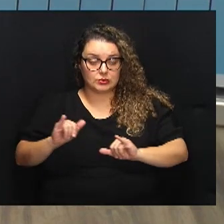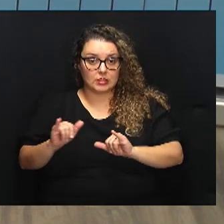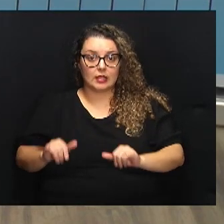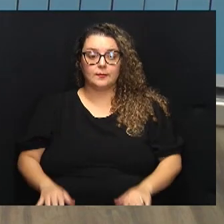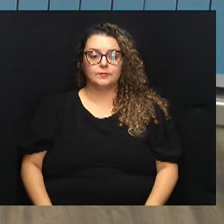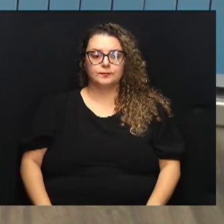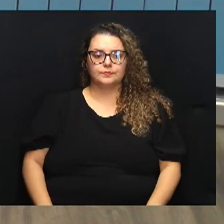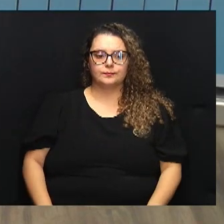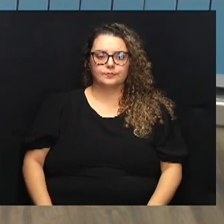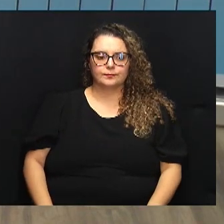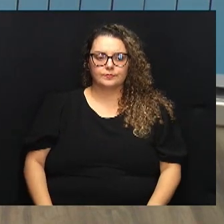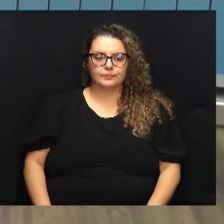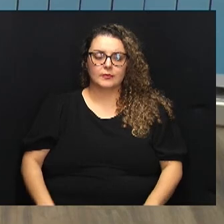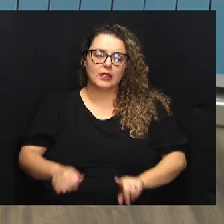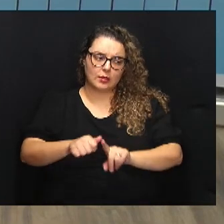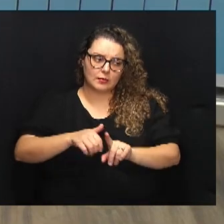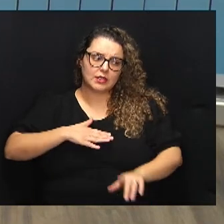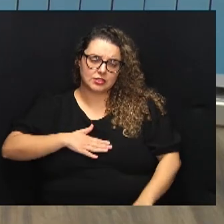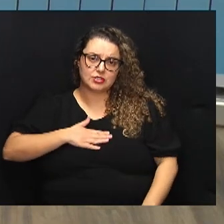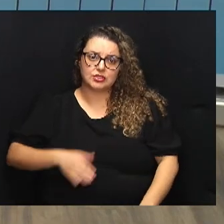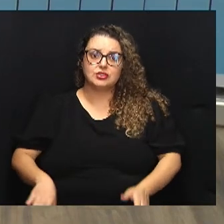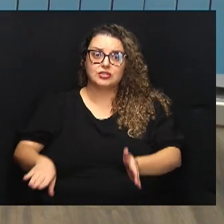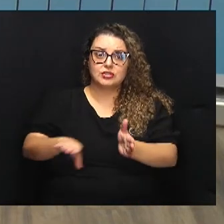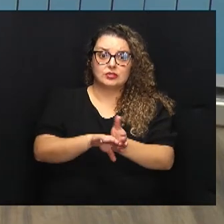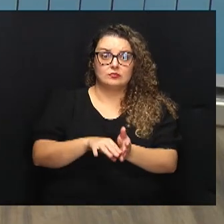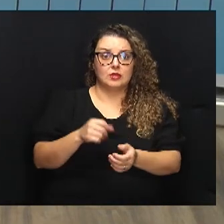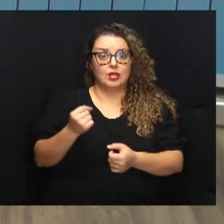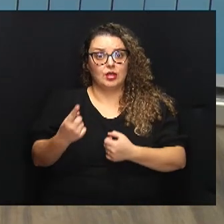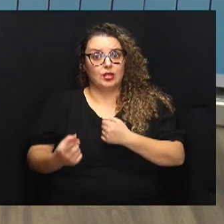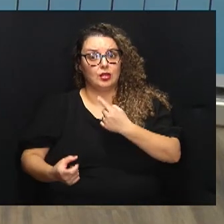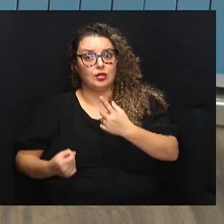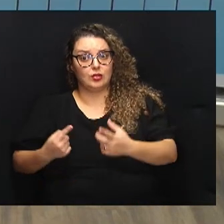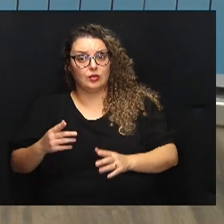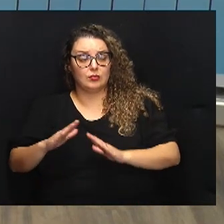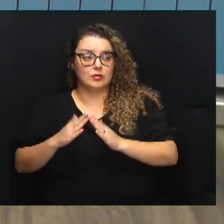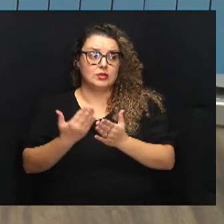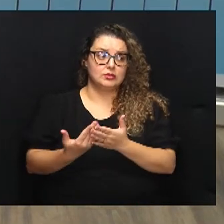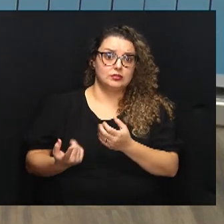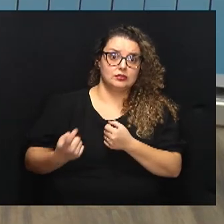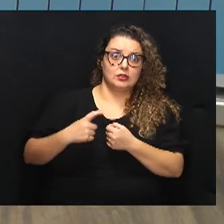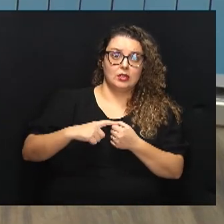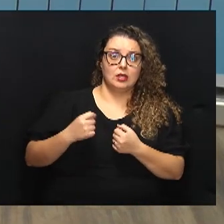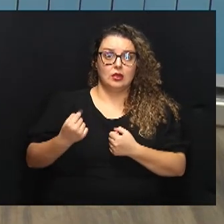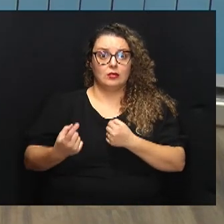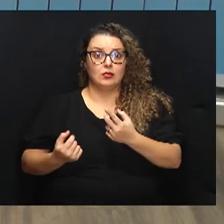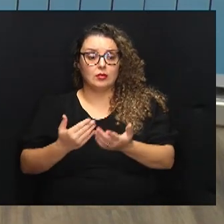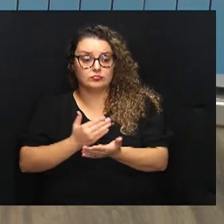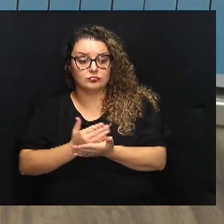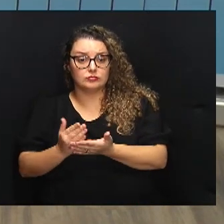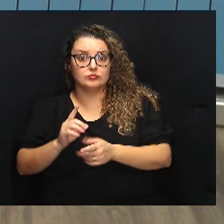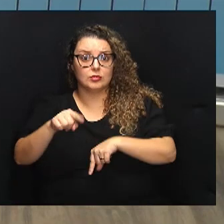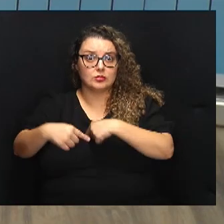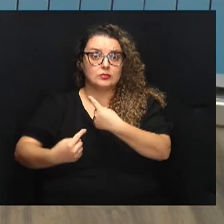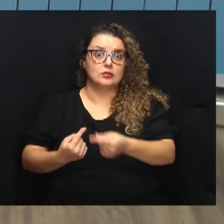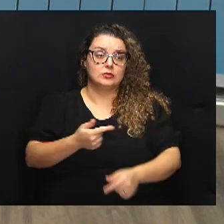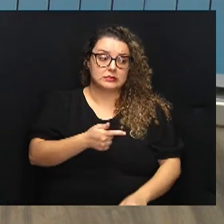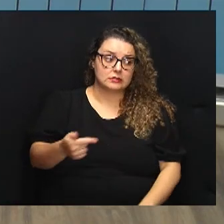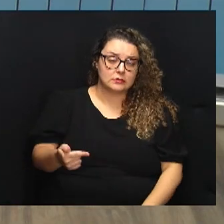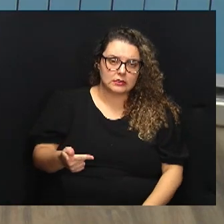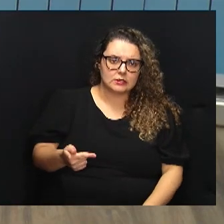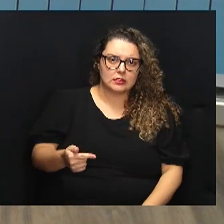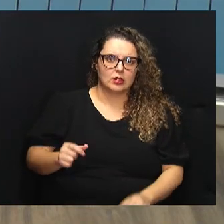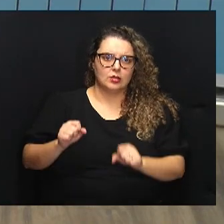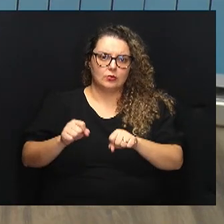Notícia. E agosto está chegando, algumas escolas já voltaram, outras no início da próxima semana. Pode